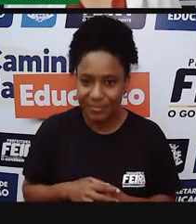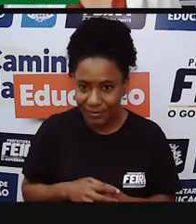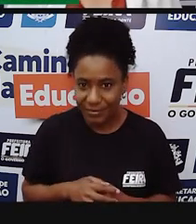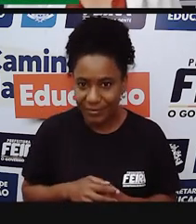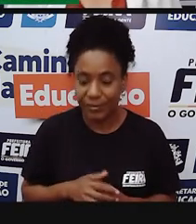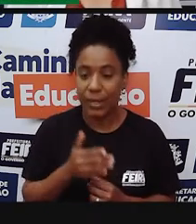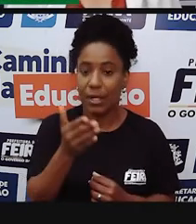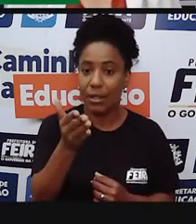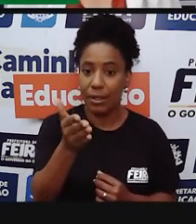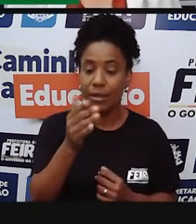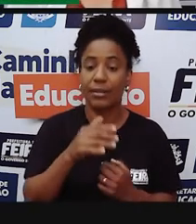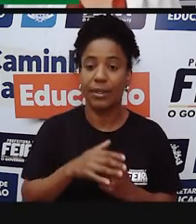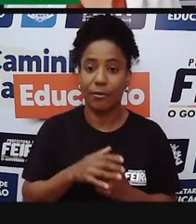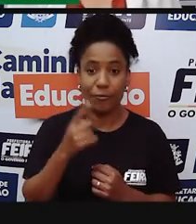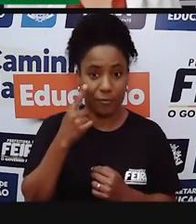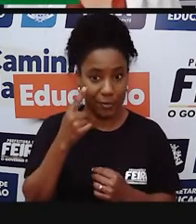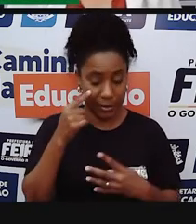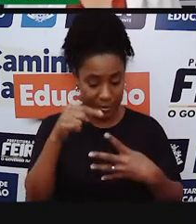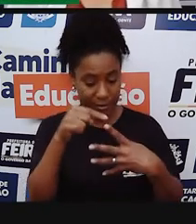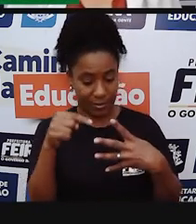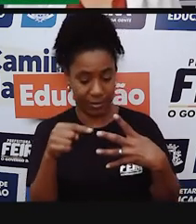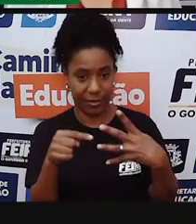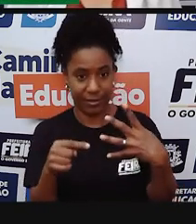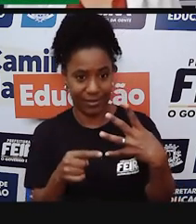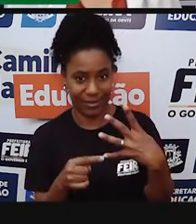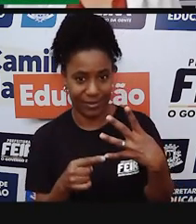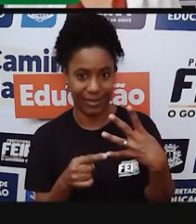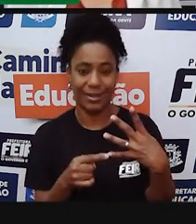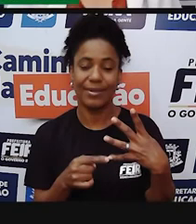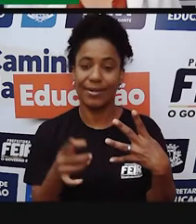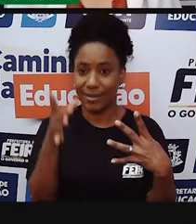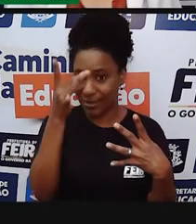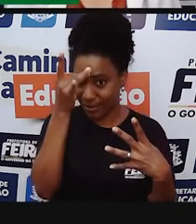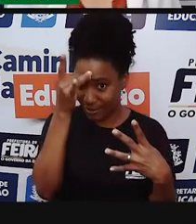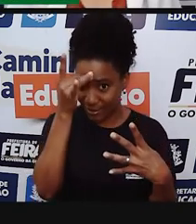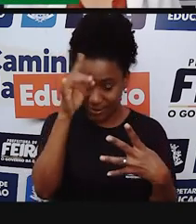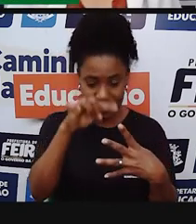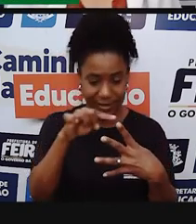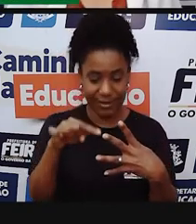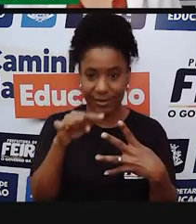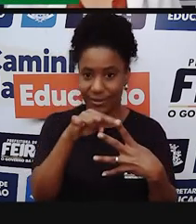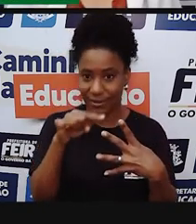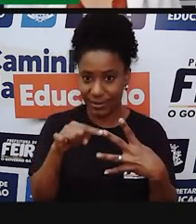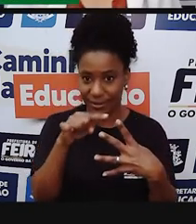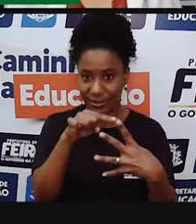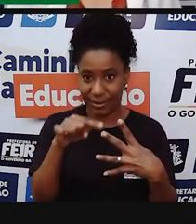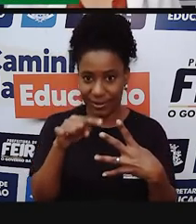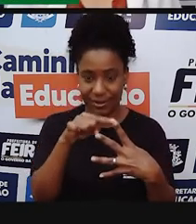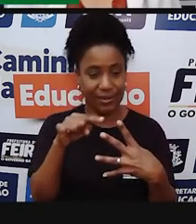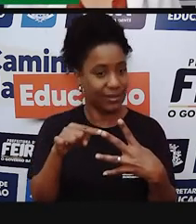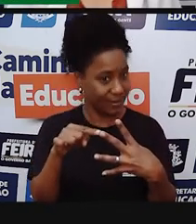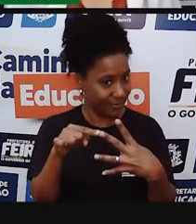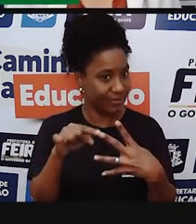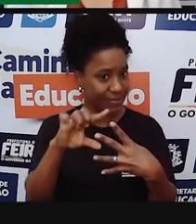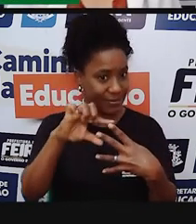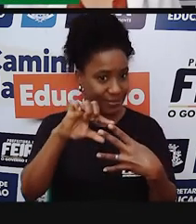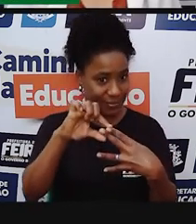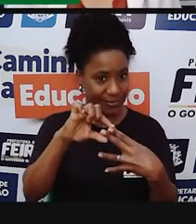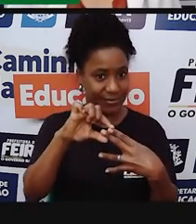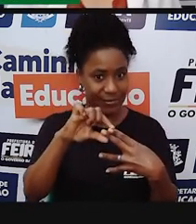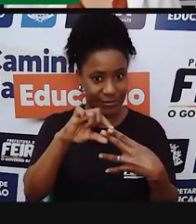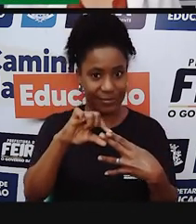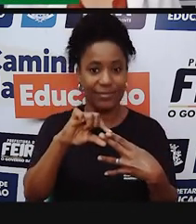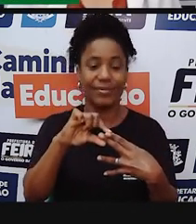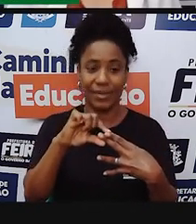jeans estes o estas é o laboral e 12 aqueles Ou aquelas